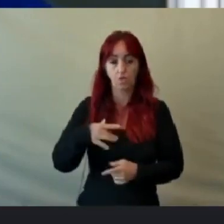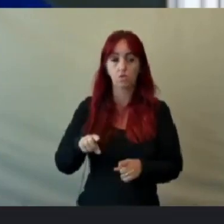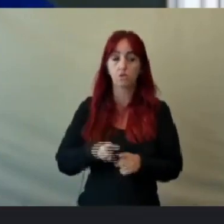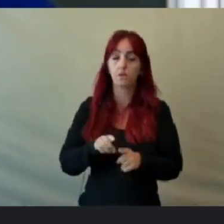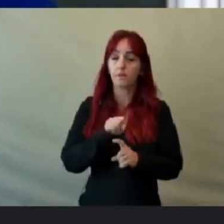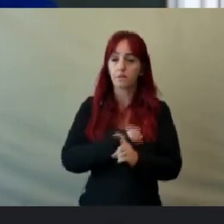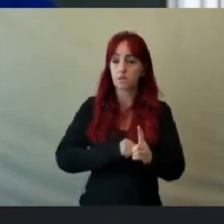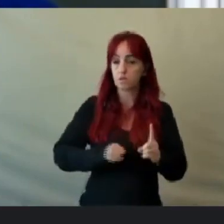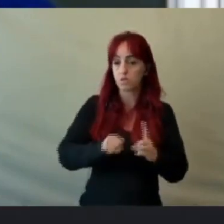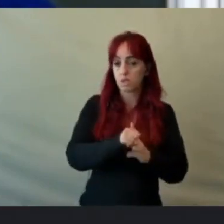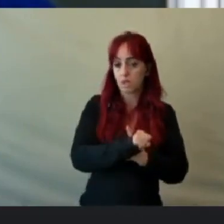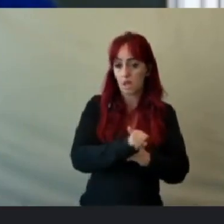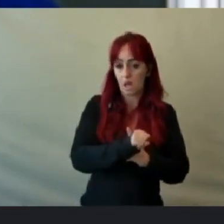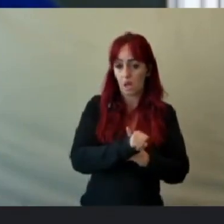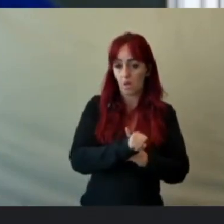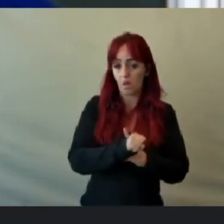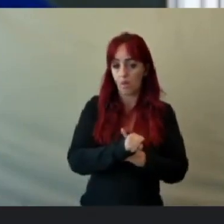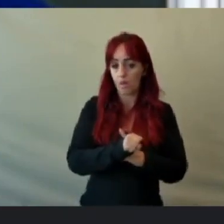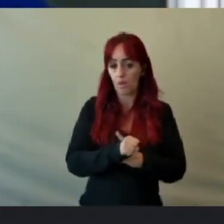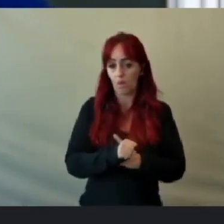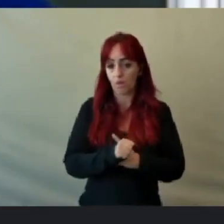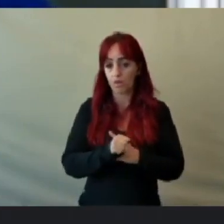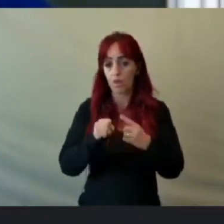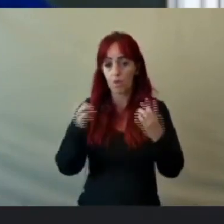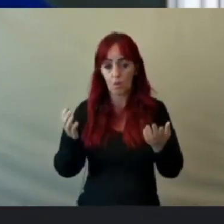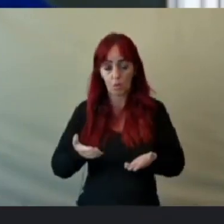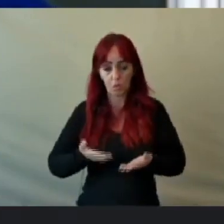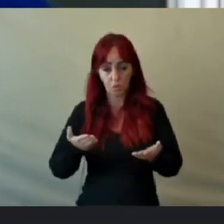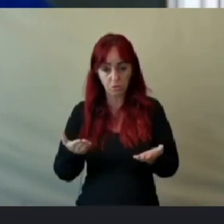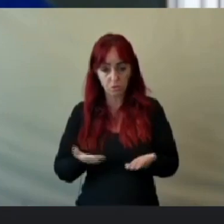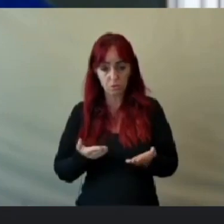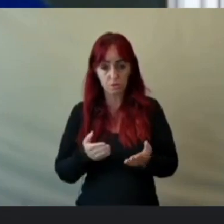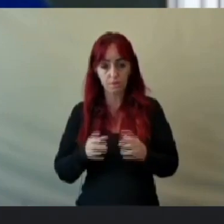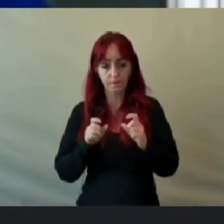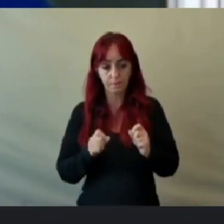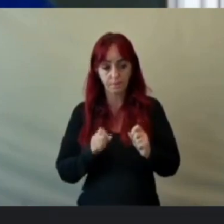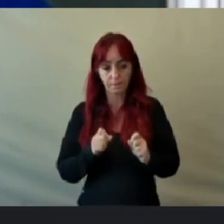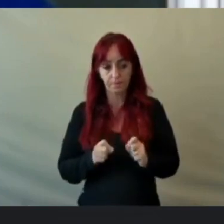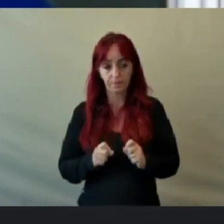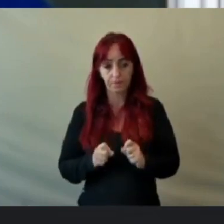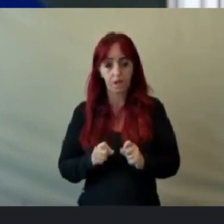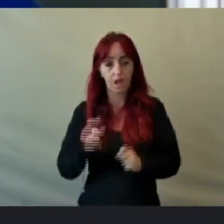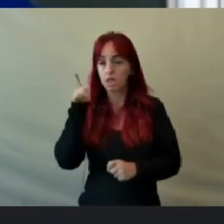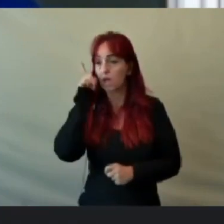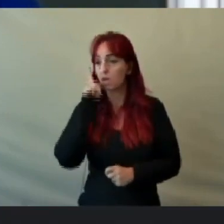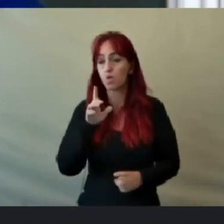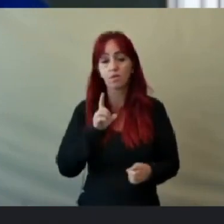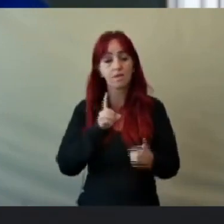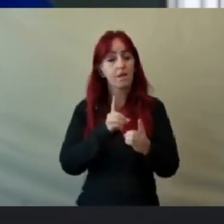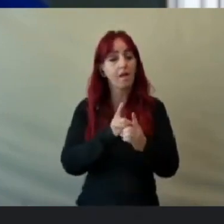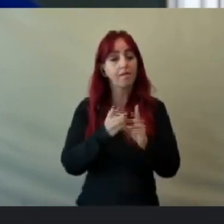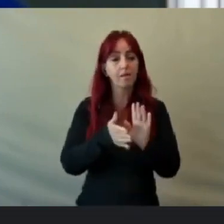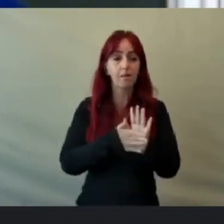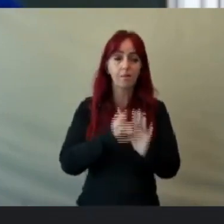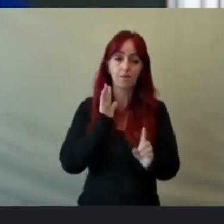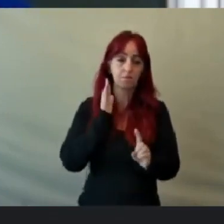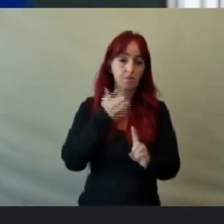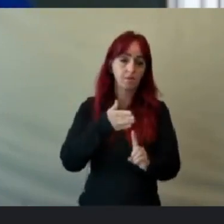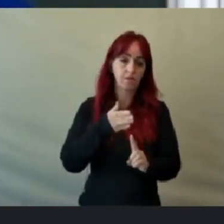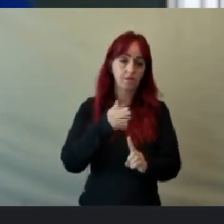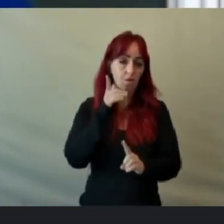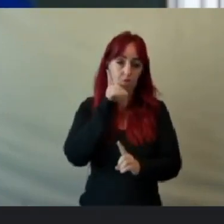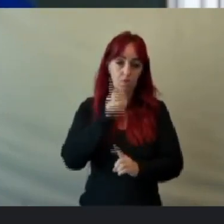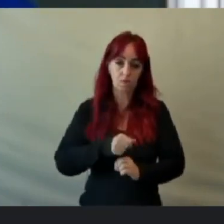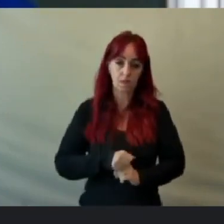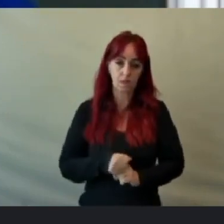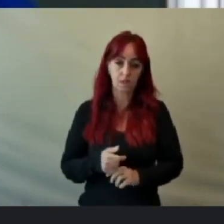configurados eles já não atendem essas demandas tão específicas porque aquilo que atendia por exemplo aos